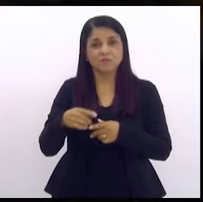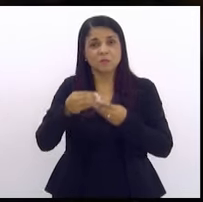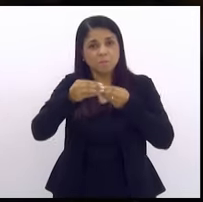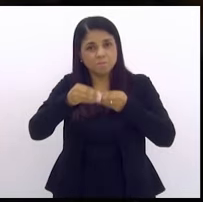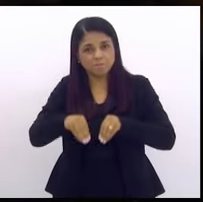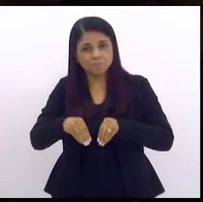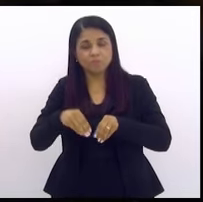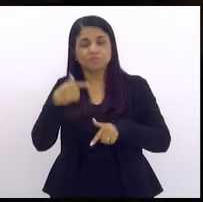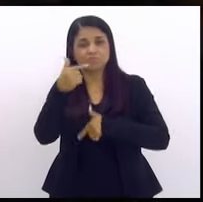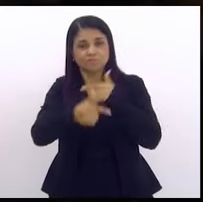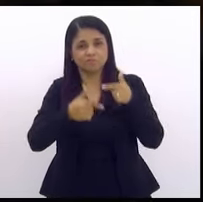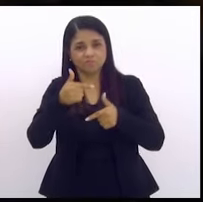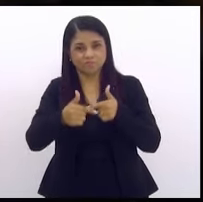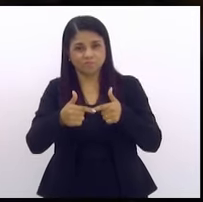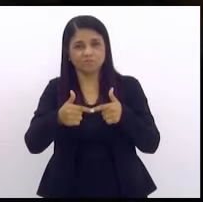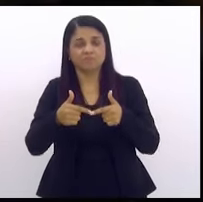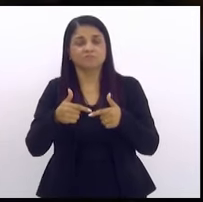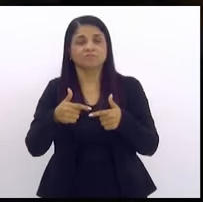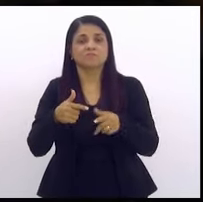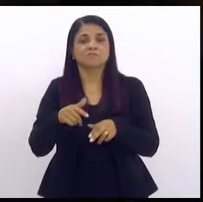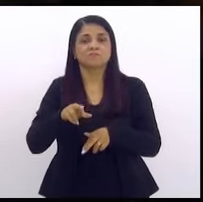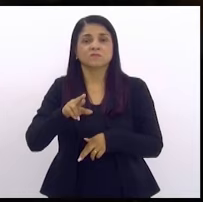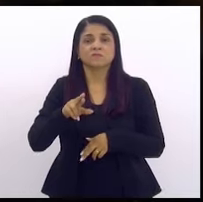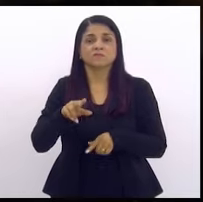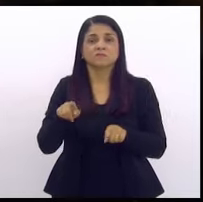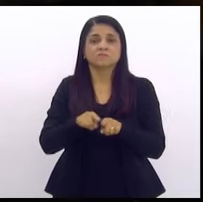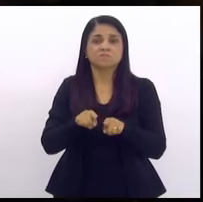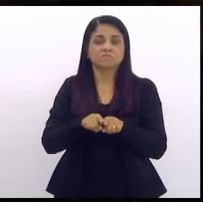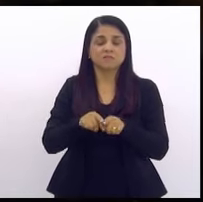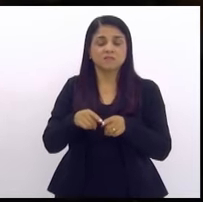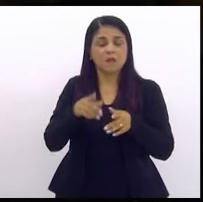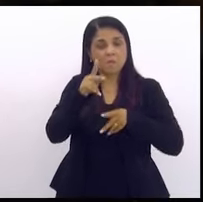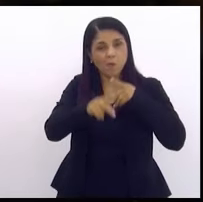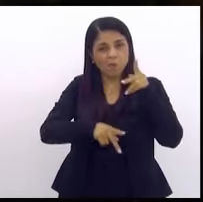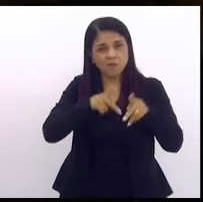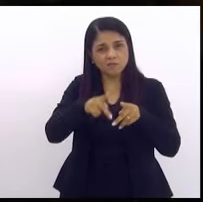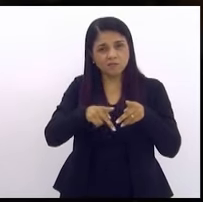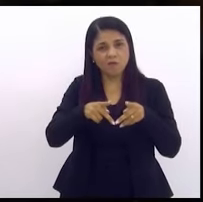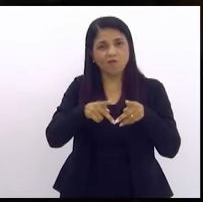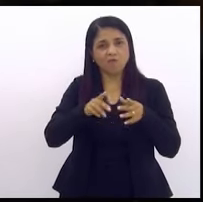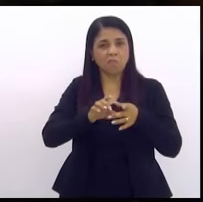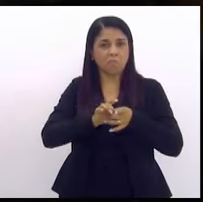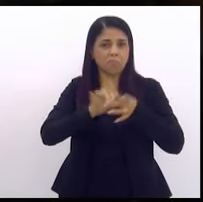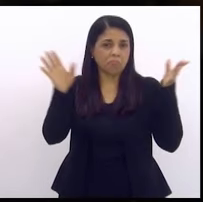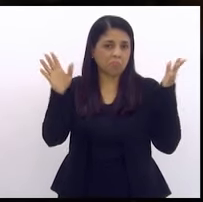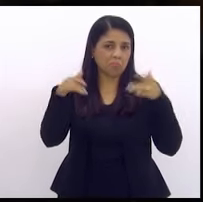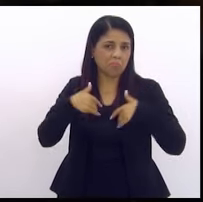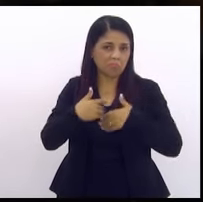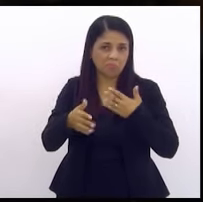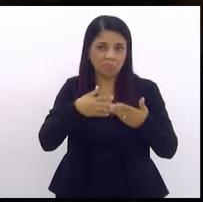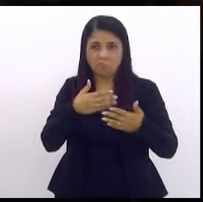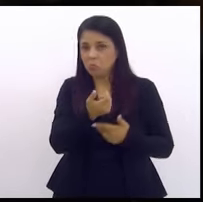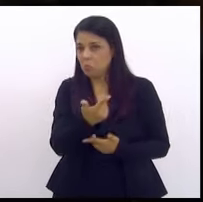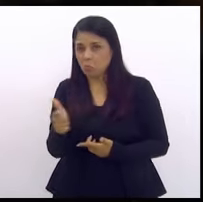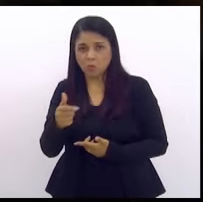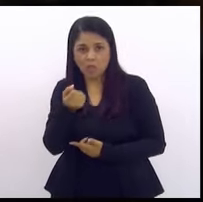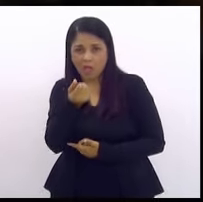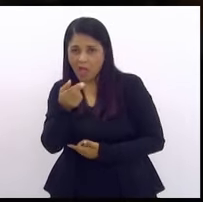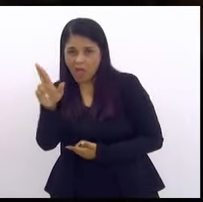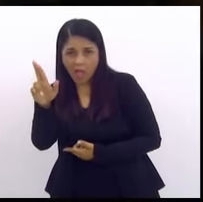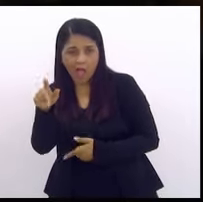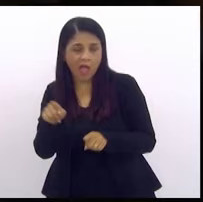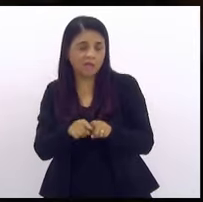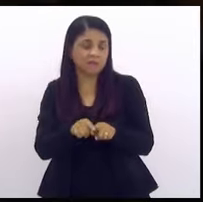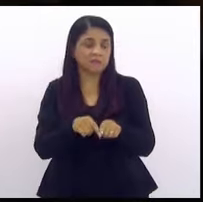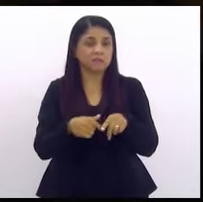que deixam expostas a nossa população, seja aqui no Rio de Janeiro, porque não tem ar-condicionado, seja na Baixada